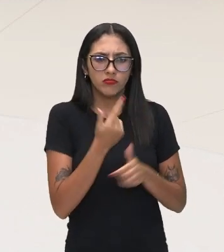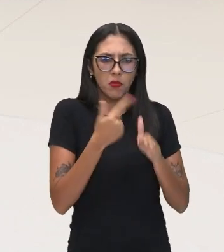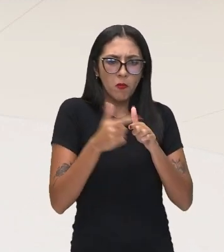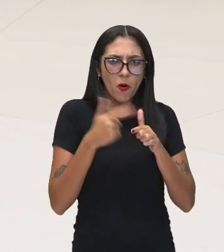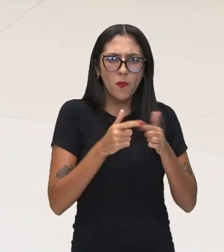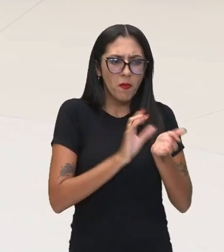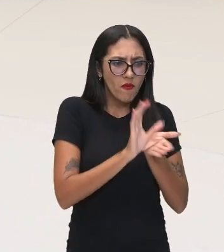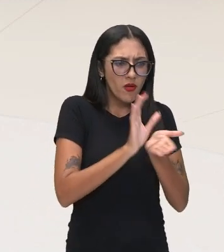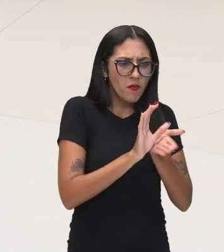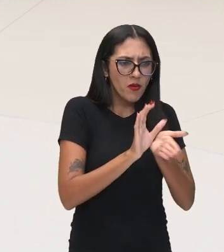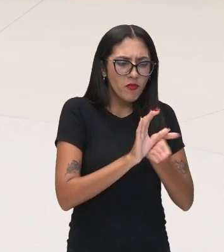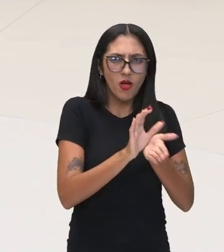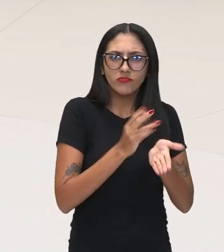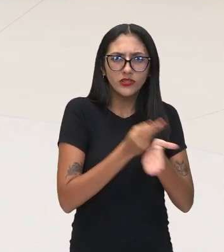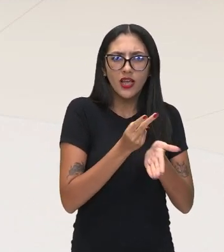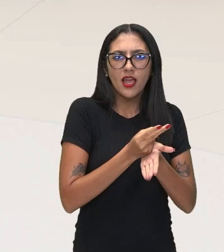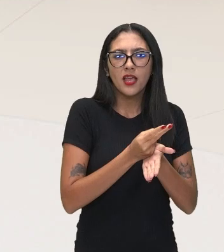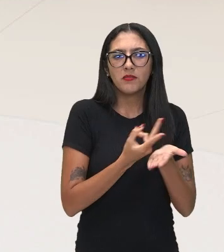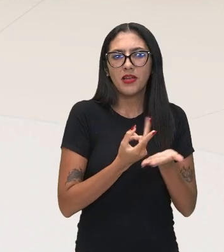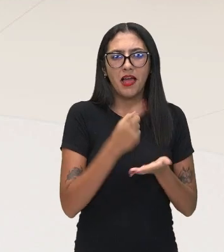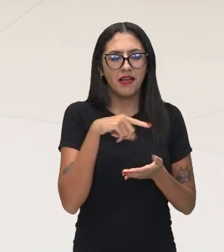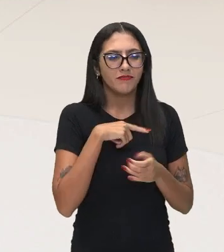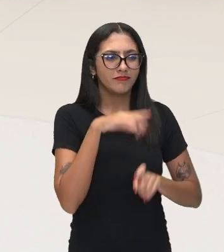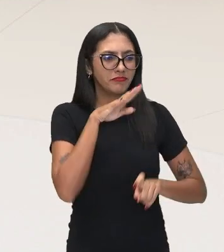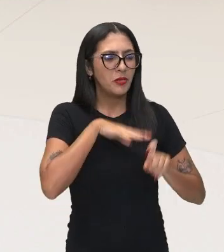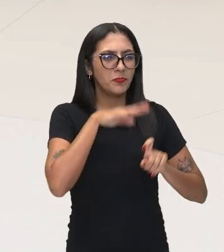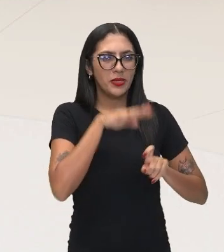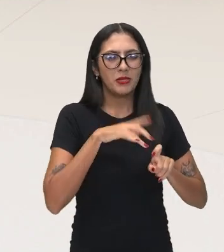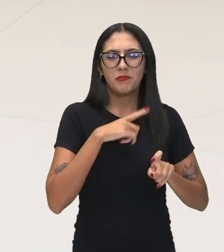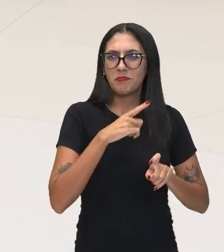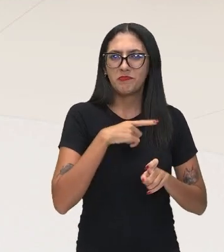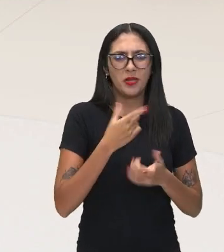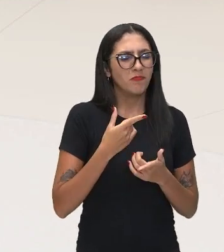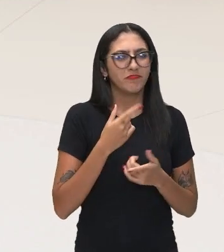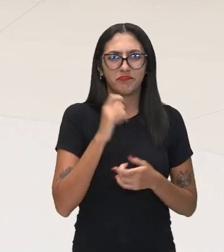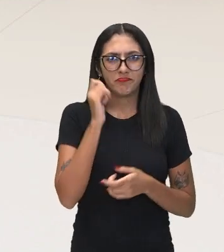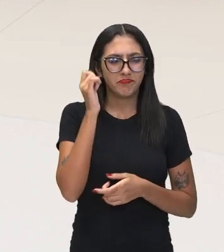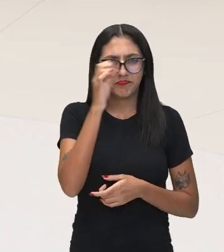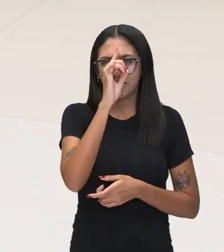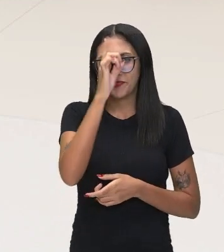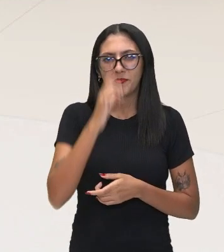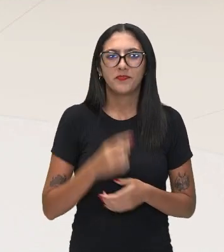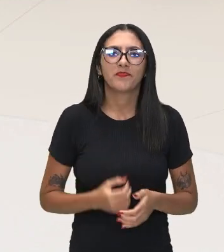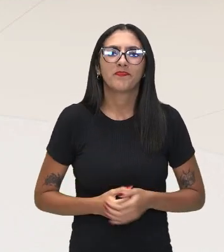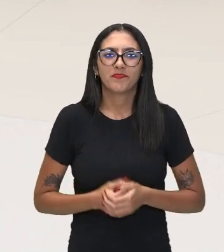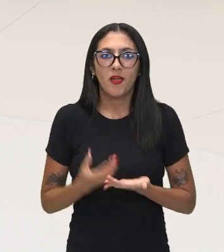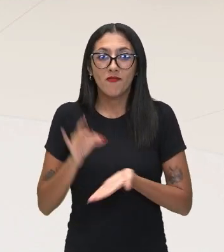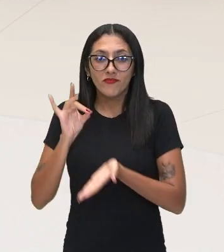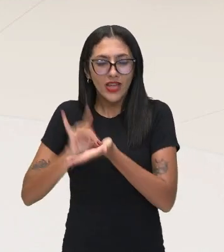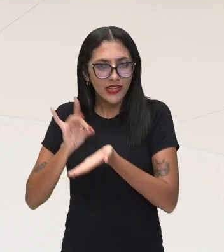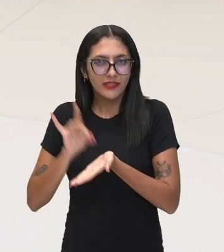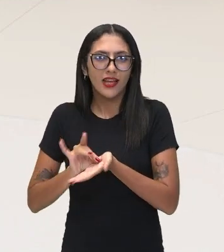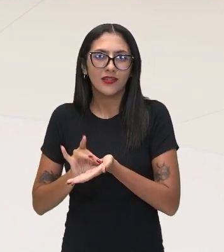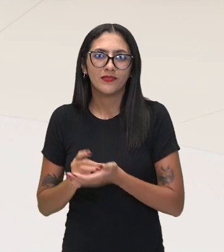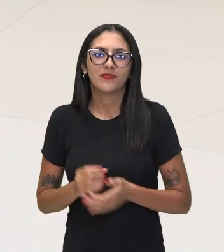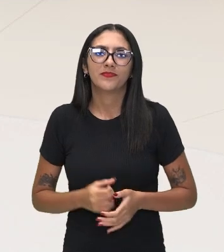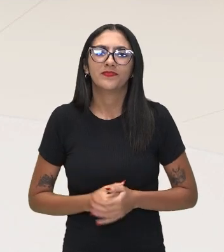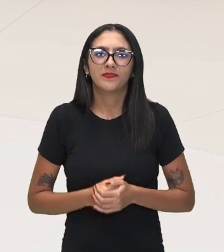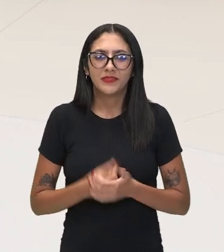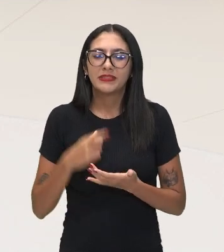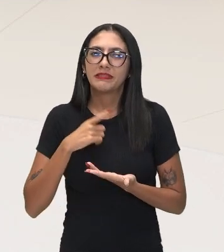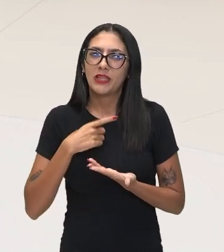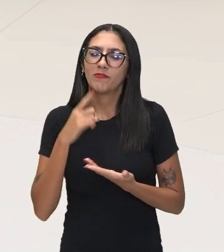esse mito é super mito. É um super mito, gente. Olha só. A nossa verdade sobre esse mito aí, ó, os